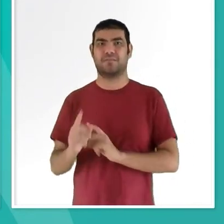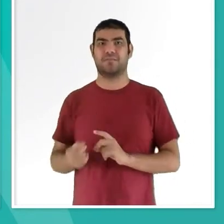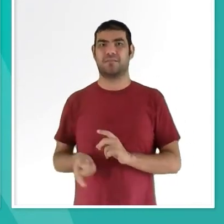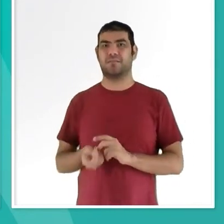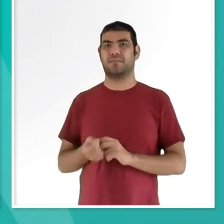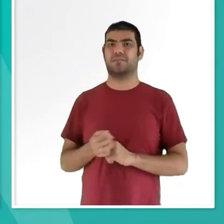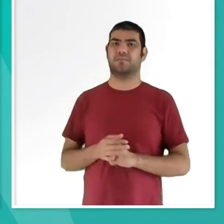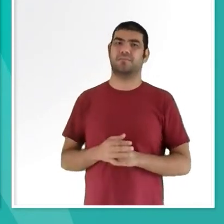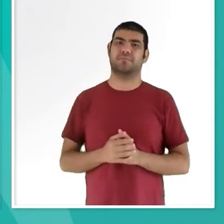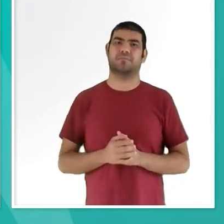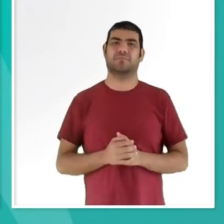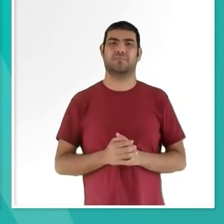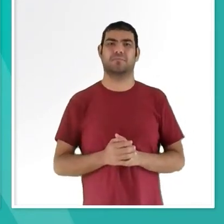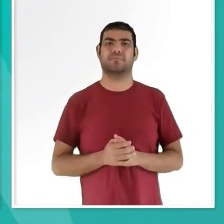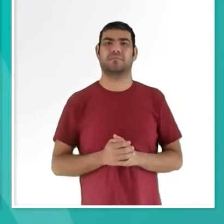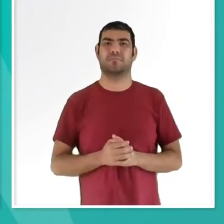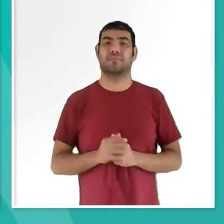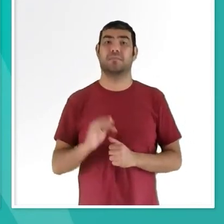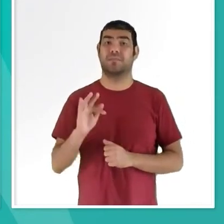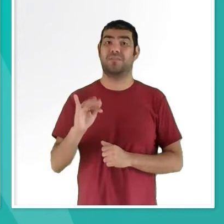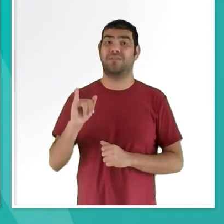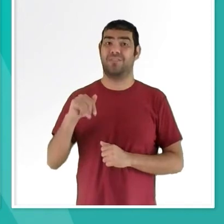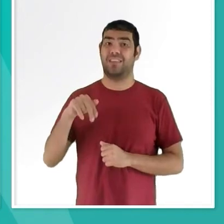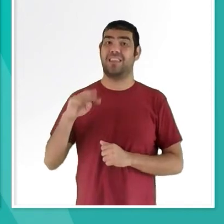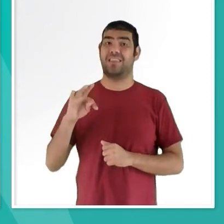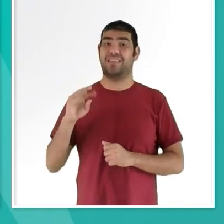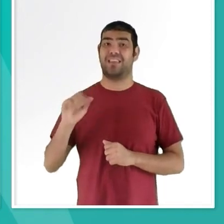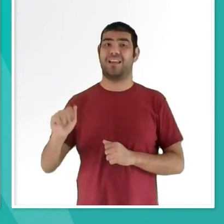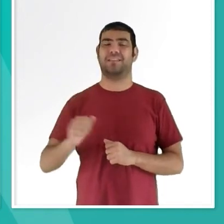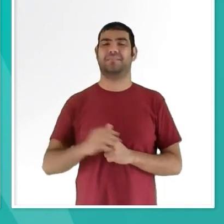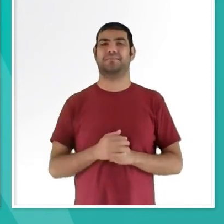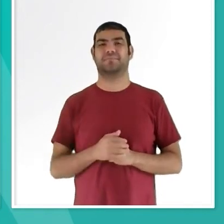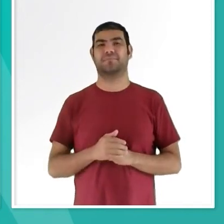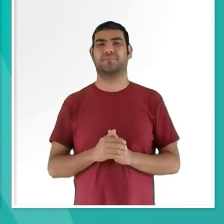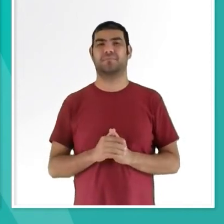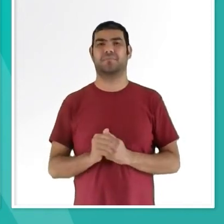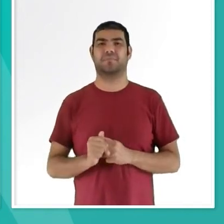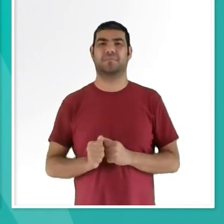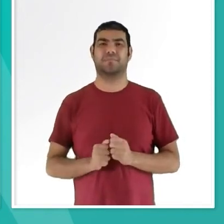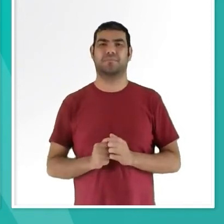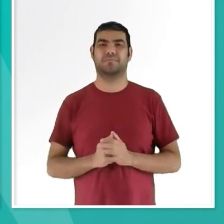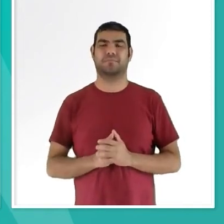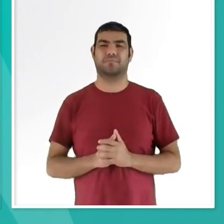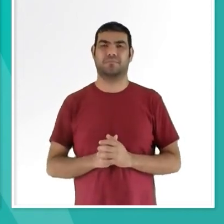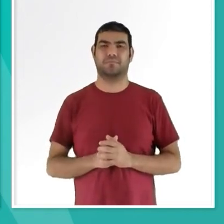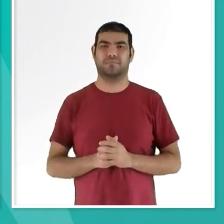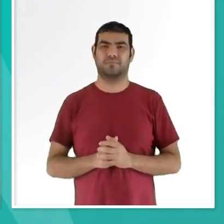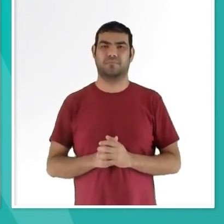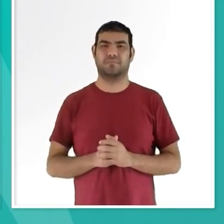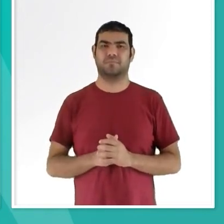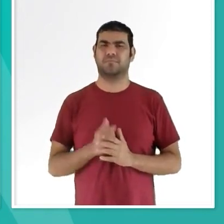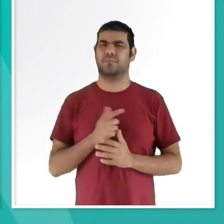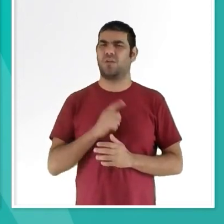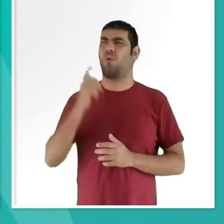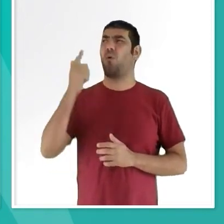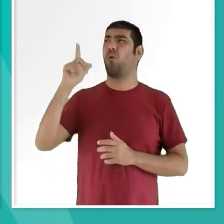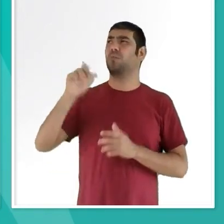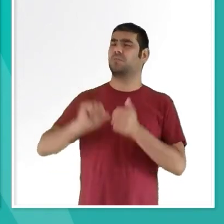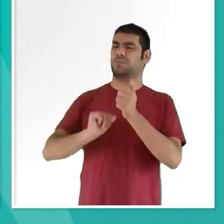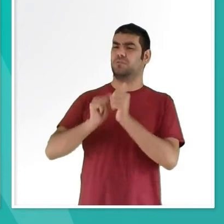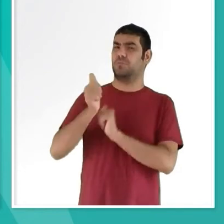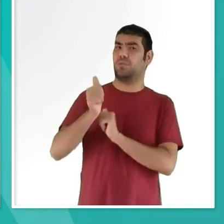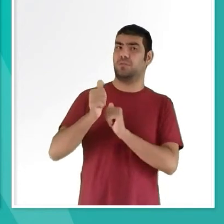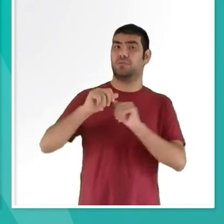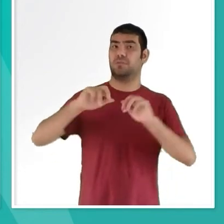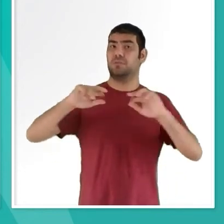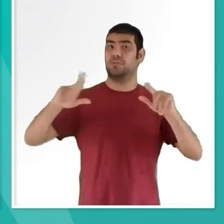É um drible no futebol, tá? Porque tem outros esportes que usam drible, mas o significado é outra